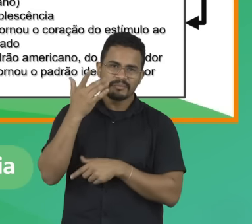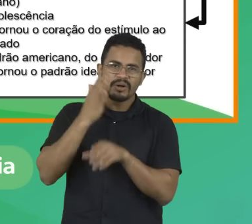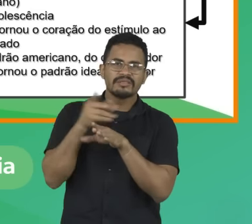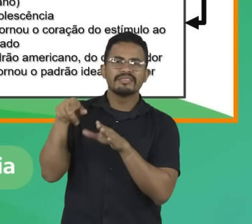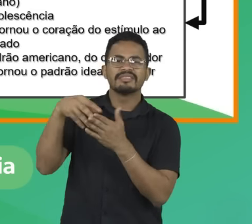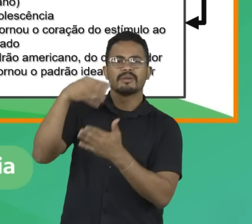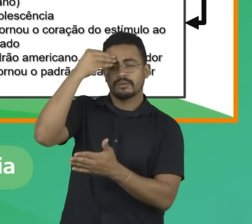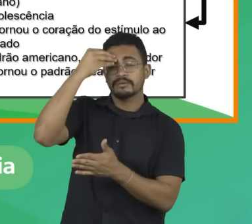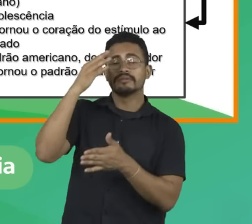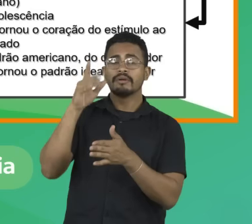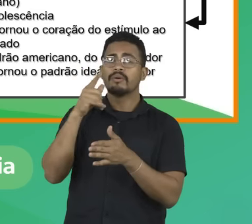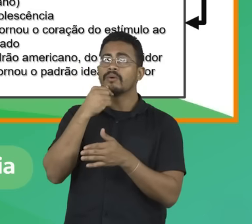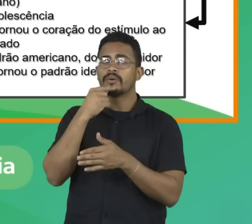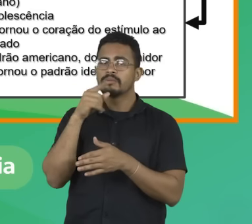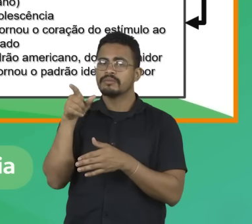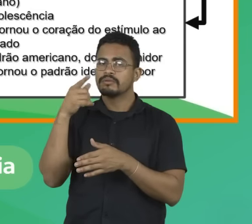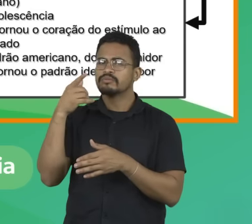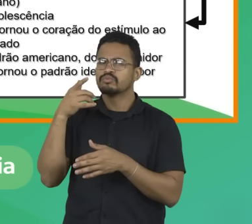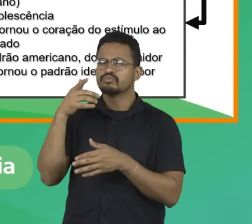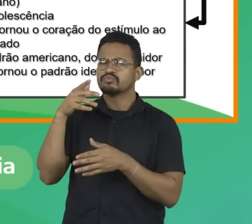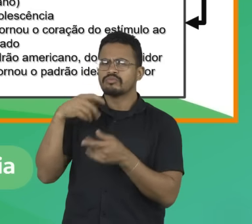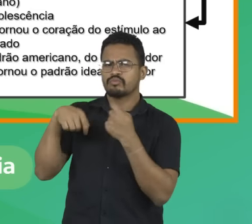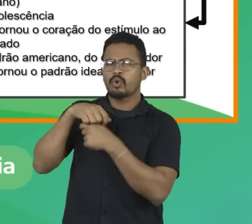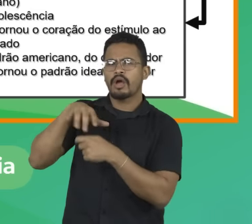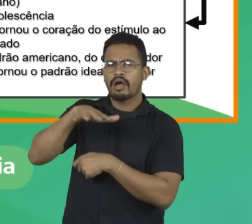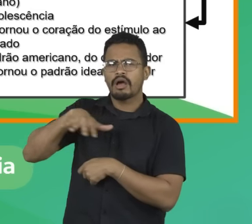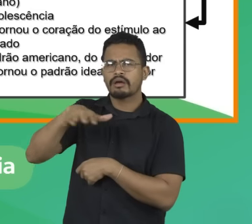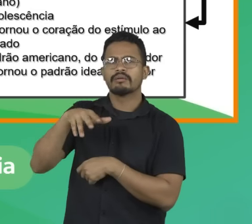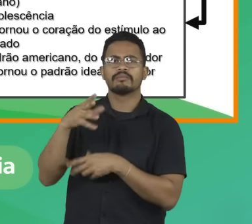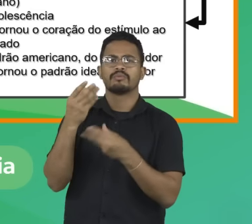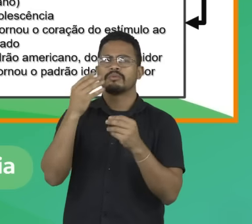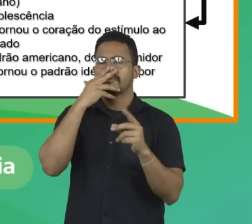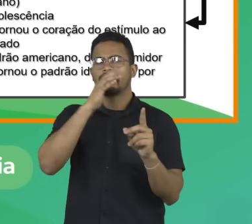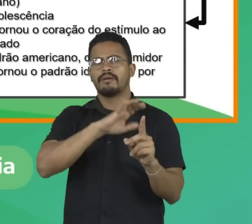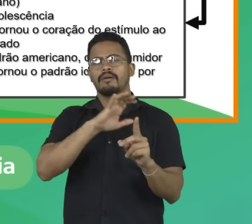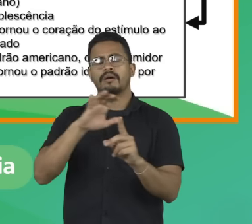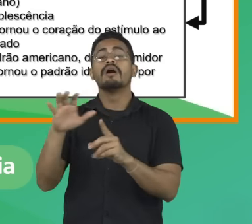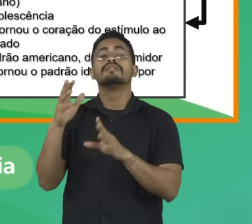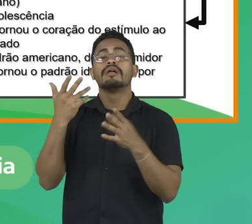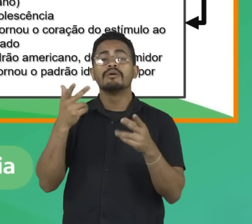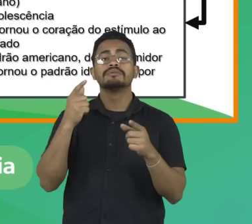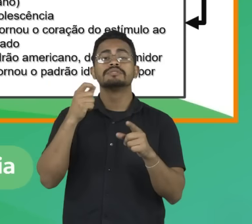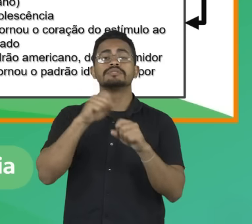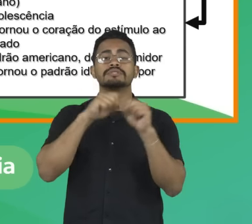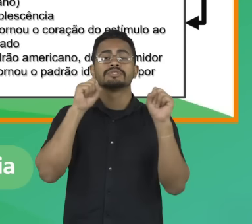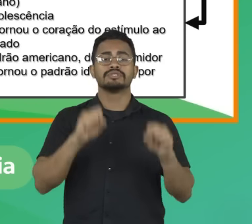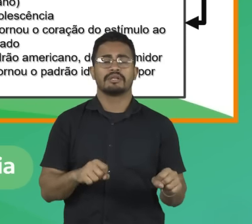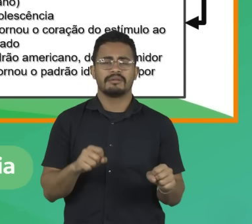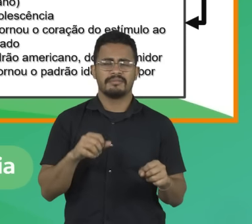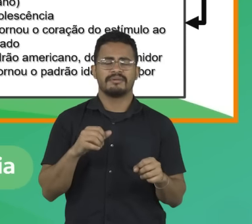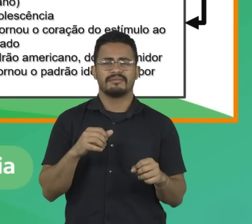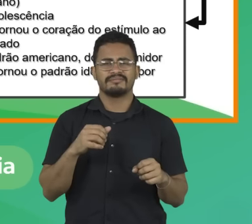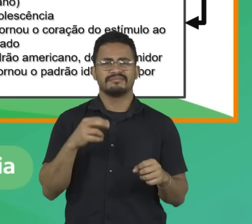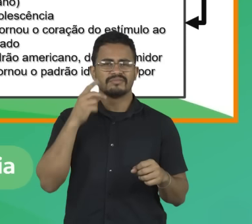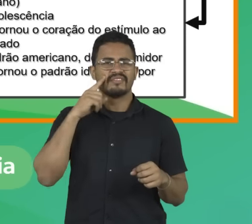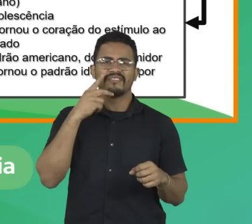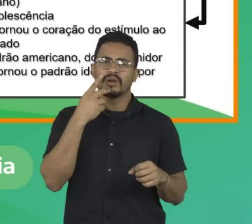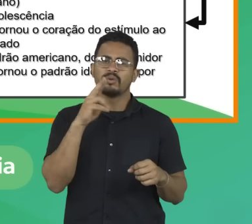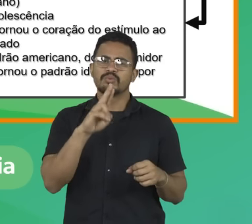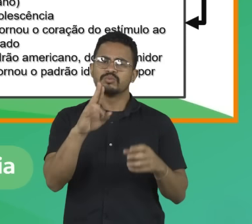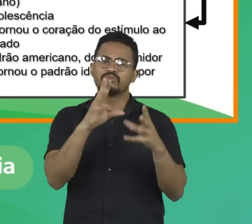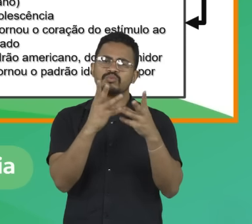Vitor Lebow é um economista muito influente. Então, o sistema americano passou a usar o domínio dessa obsolescência, ou seja, um aumento